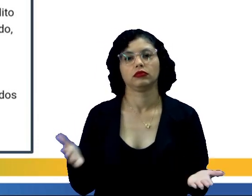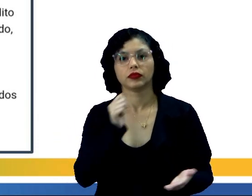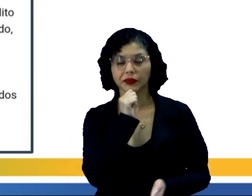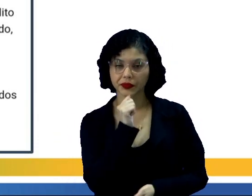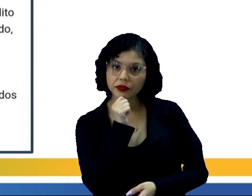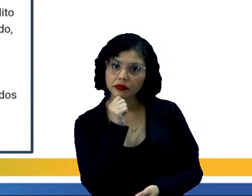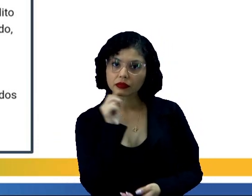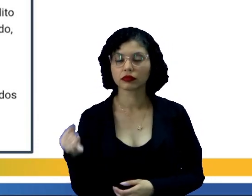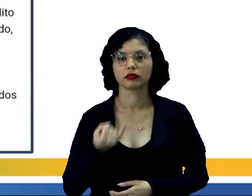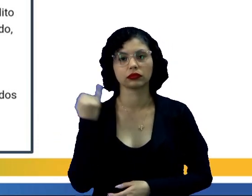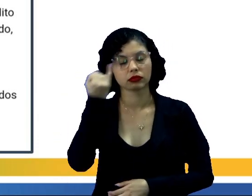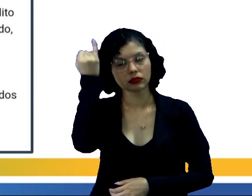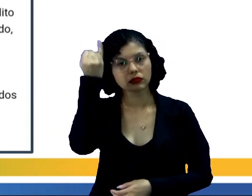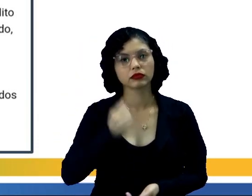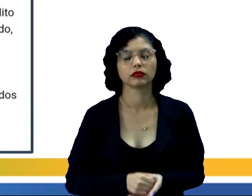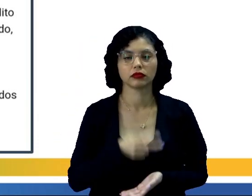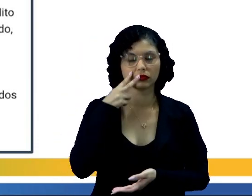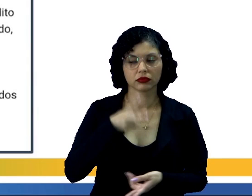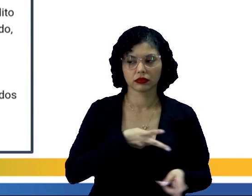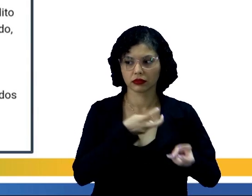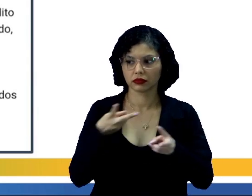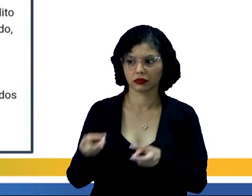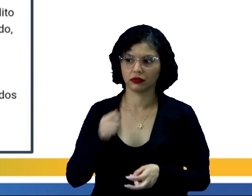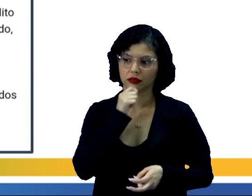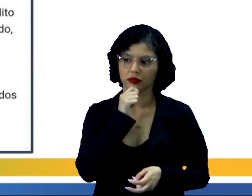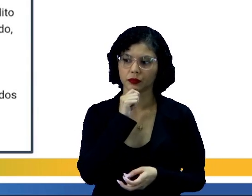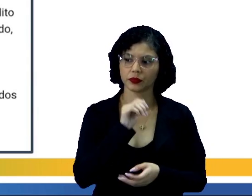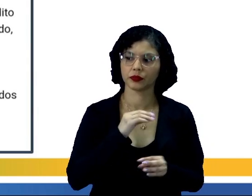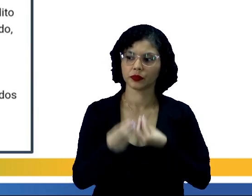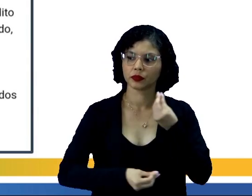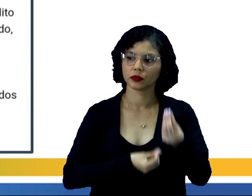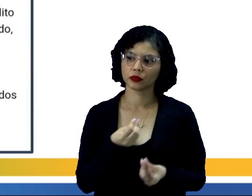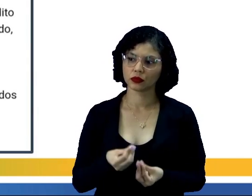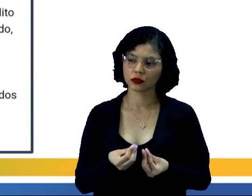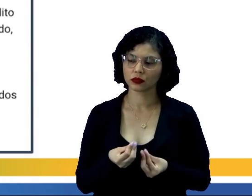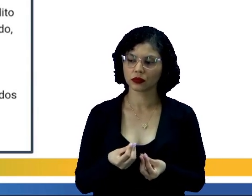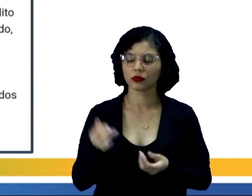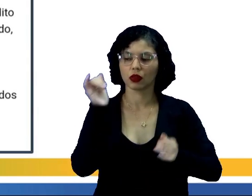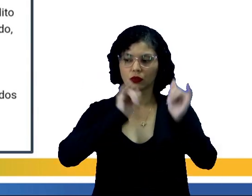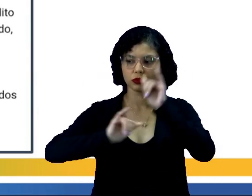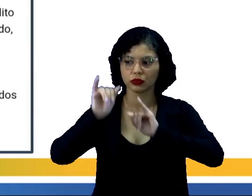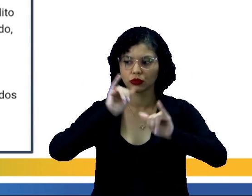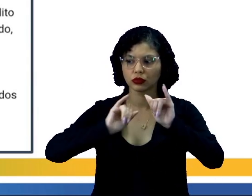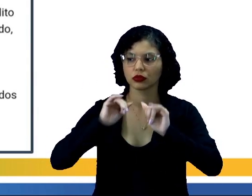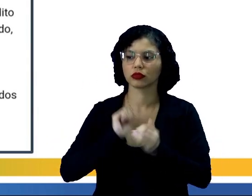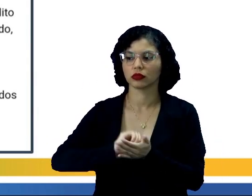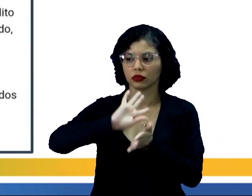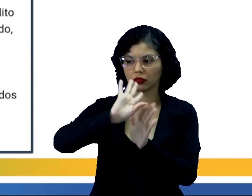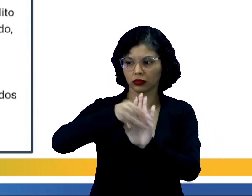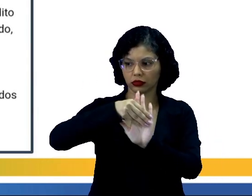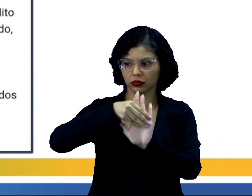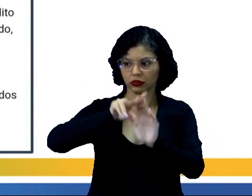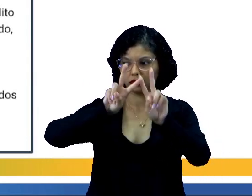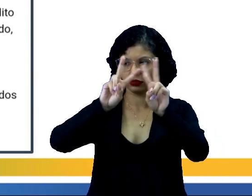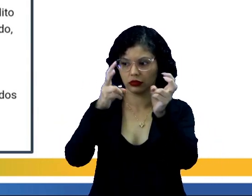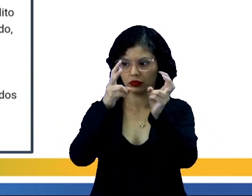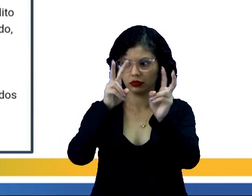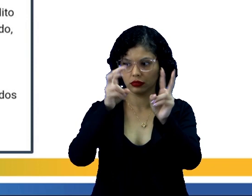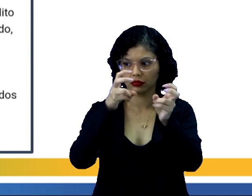Gente, é muito importante vocês observarem como os veículos de comunicação, eles colocam